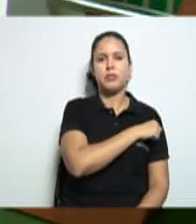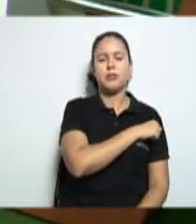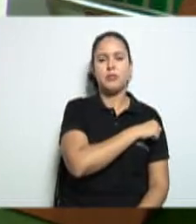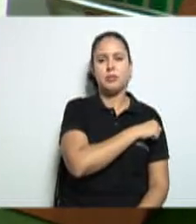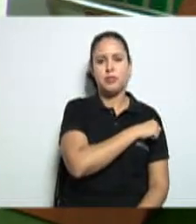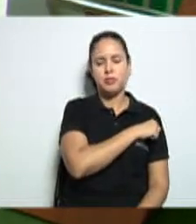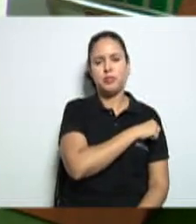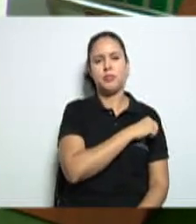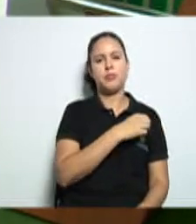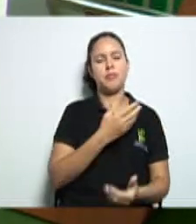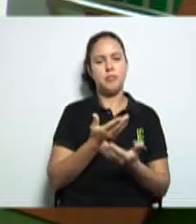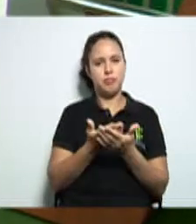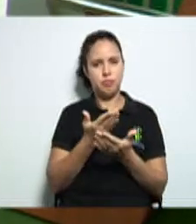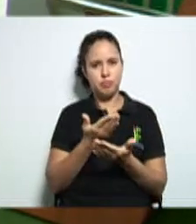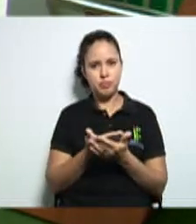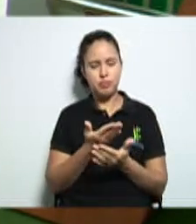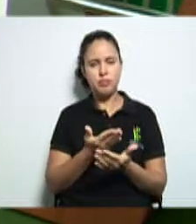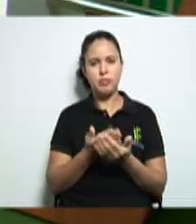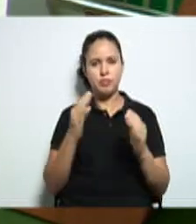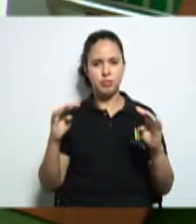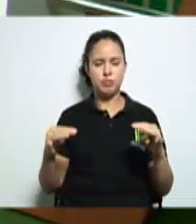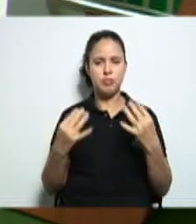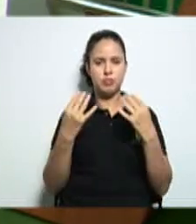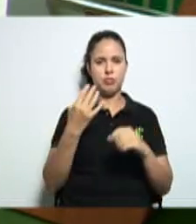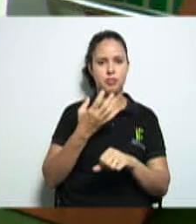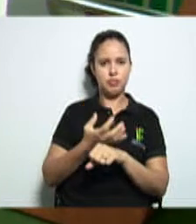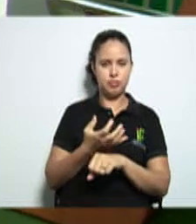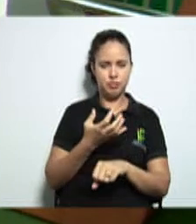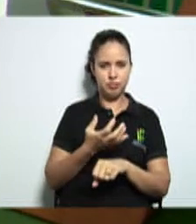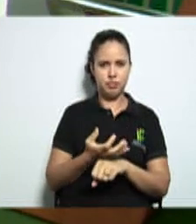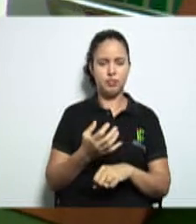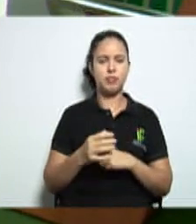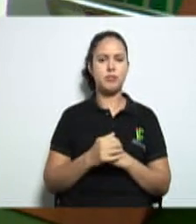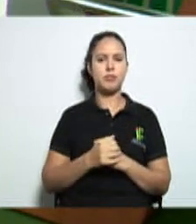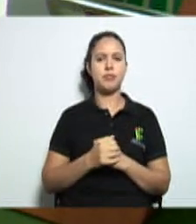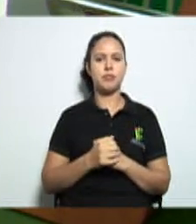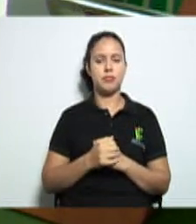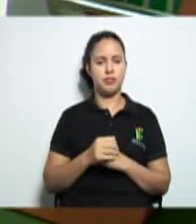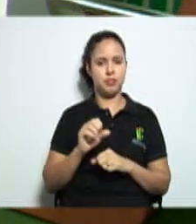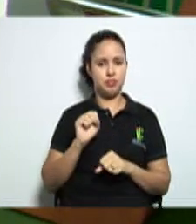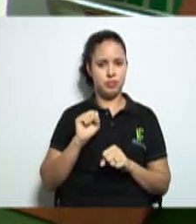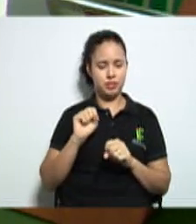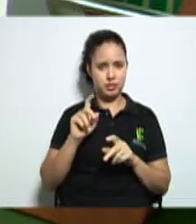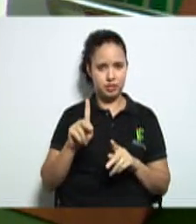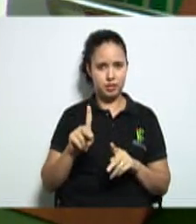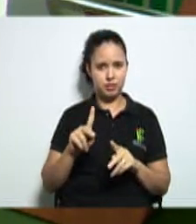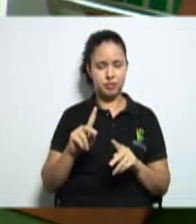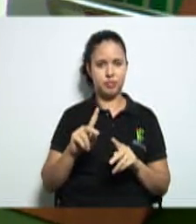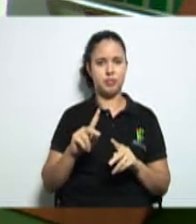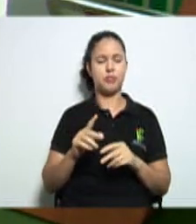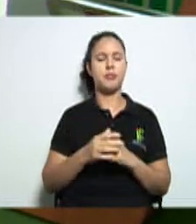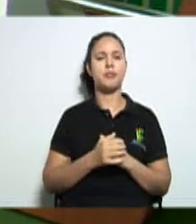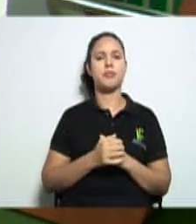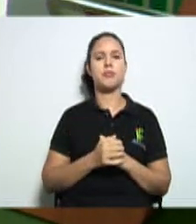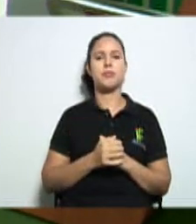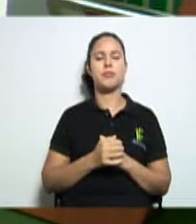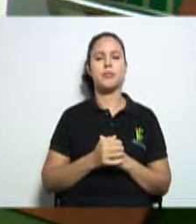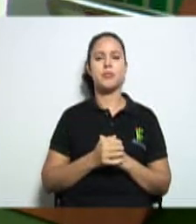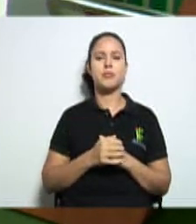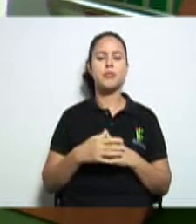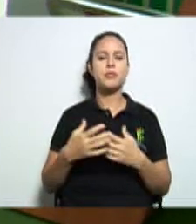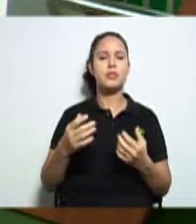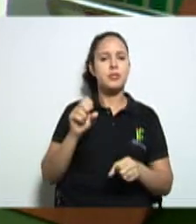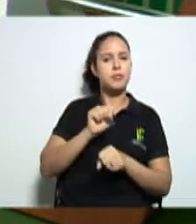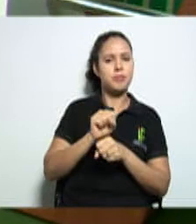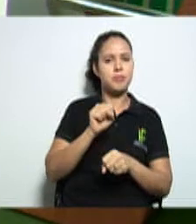nossos estudantes que estão atentos à nossa disciplina. Contamos com vocês. O sucesso da nossa disciplina vai depender